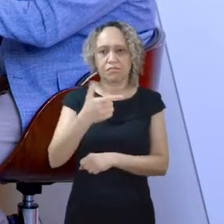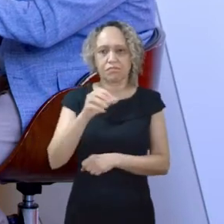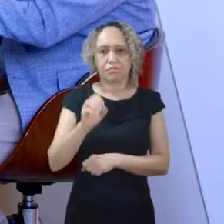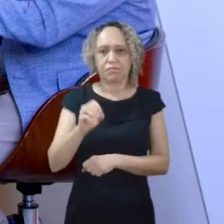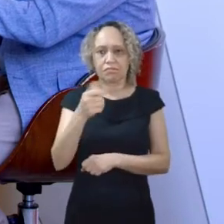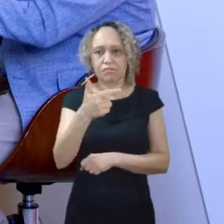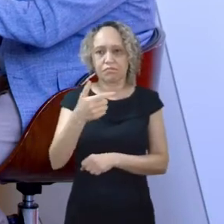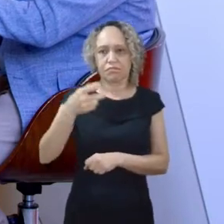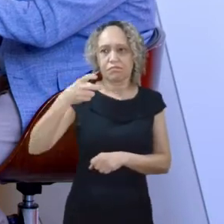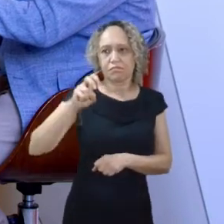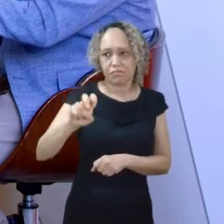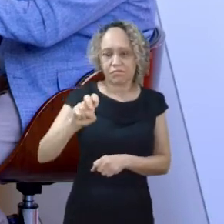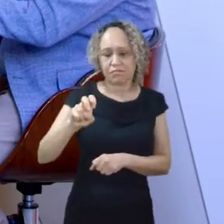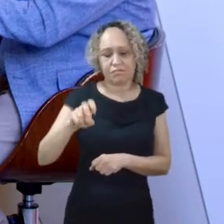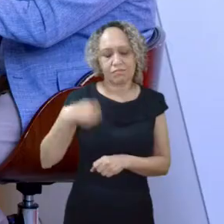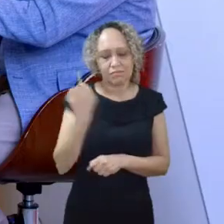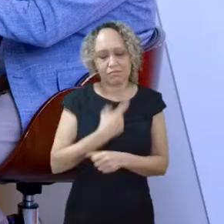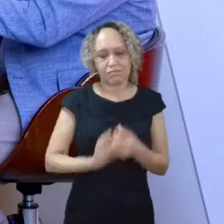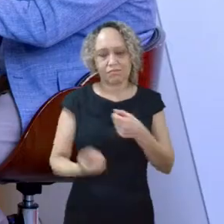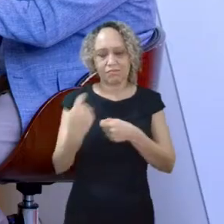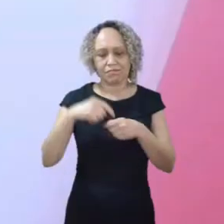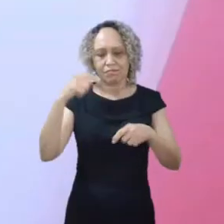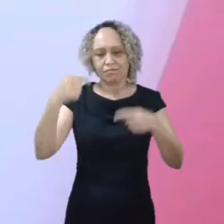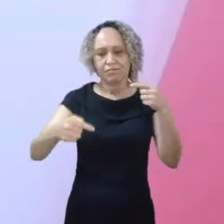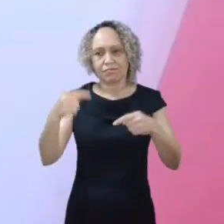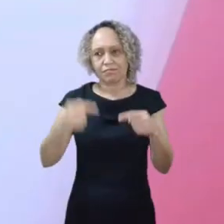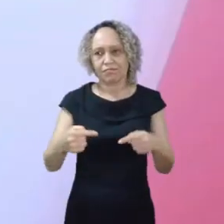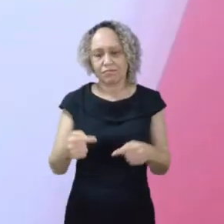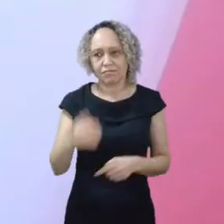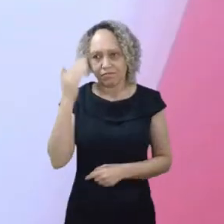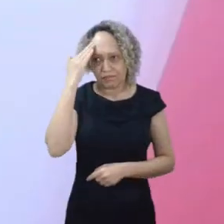certeza. Muito obrigado mais uma vez. Para você que esteve com a gente